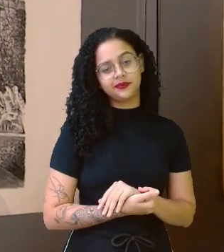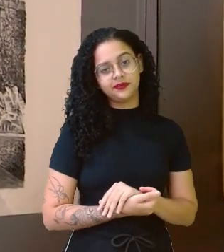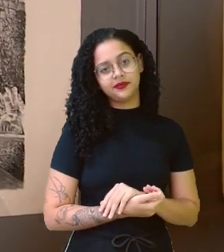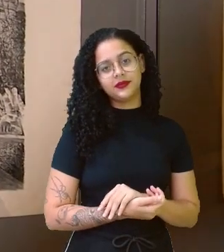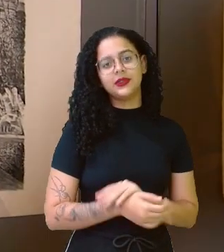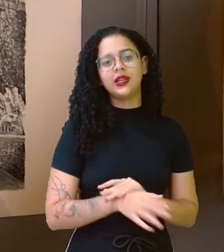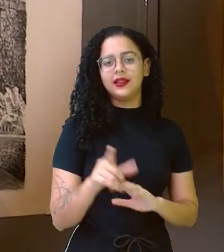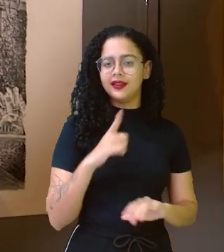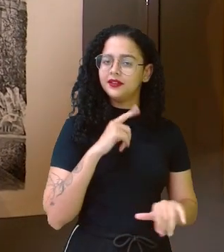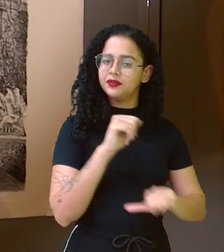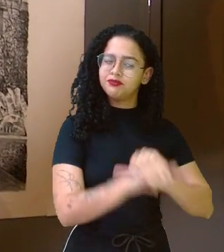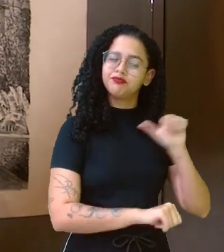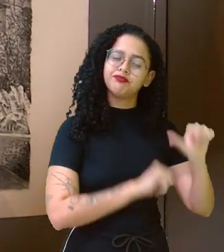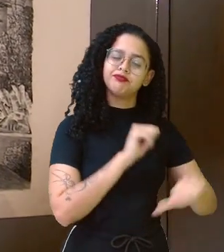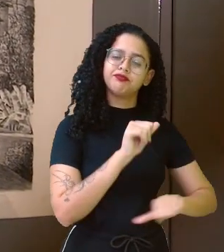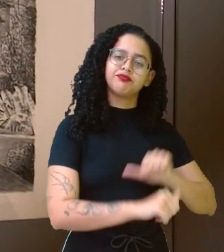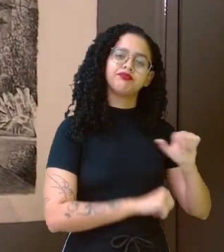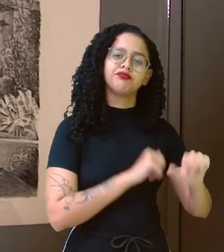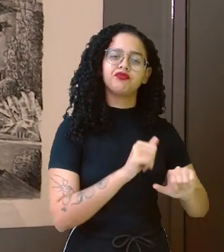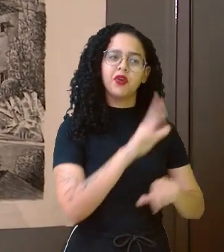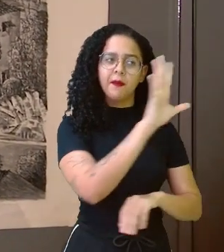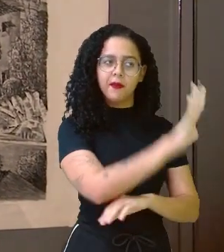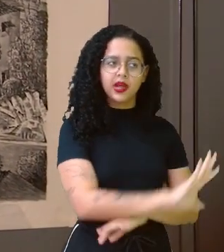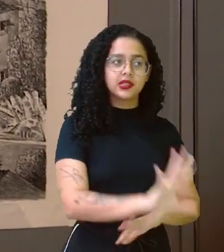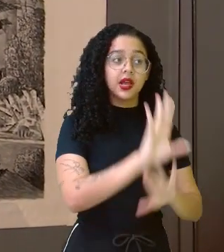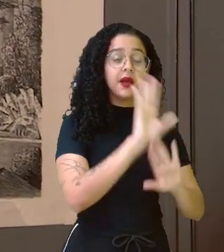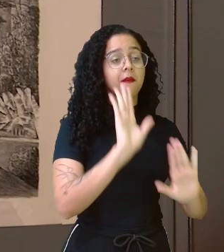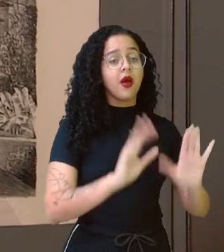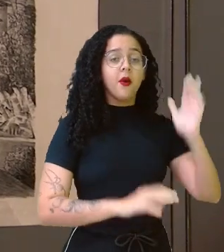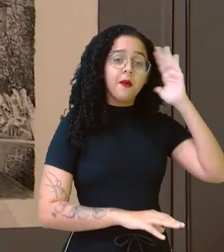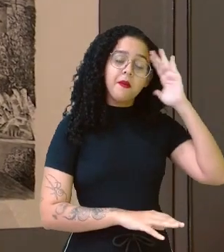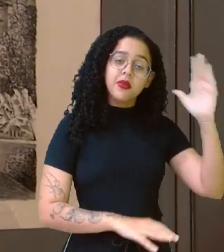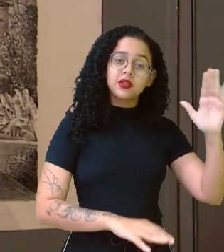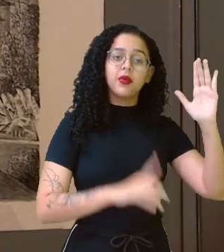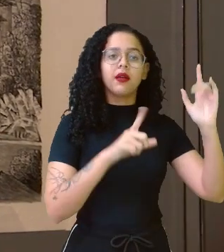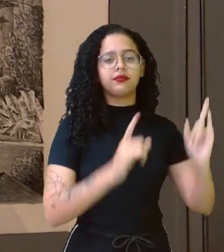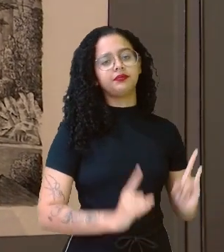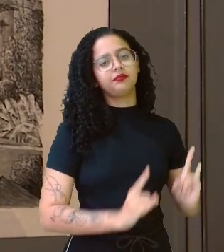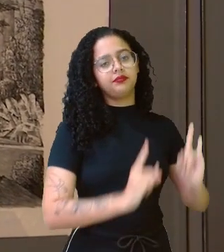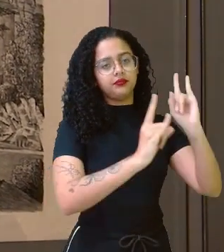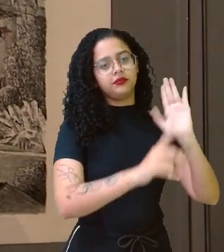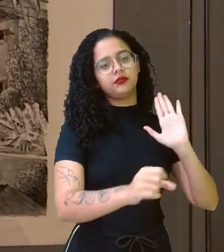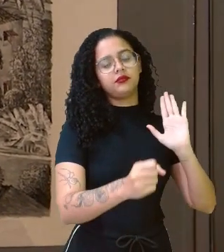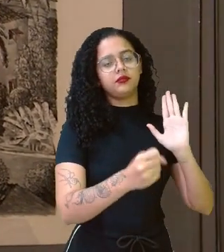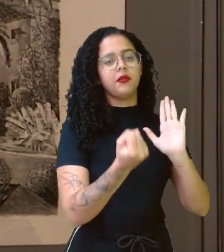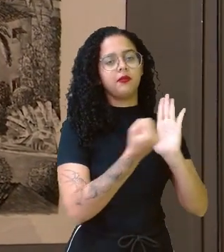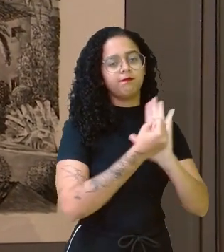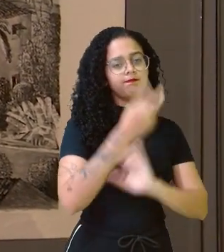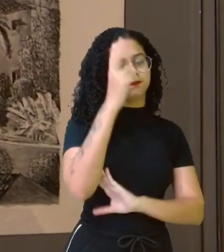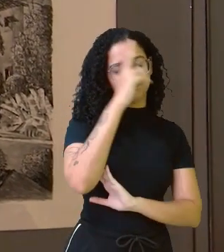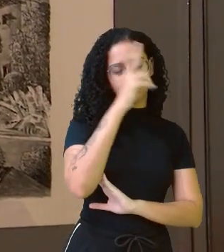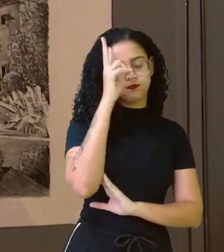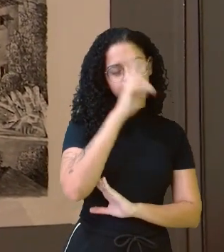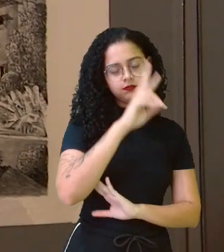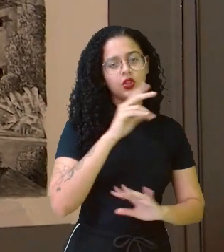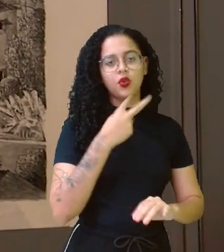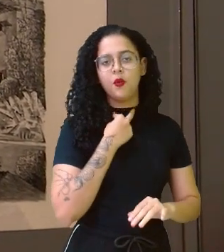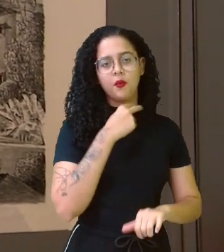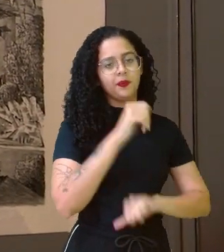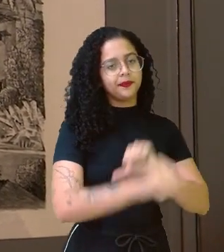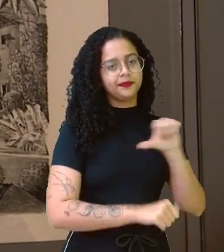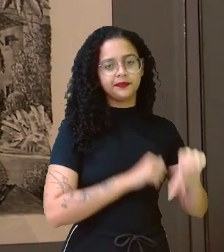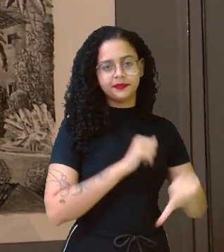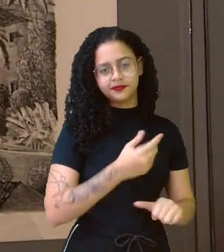houve uma mudança dessa paisagem, mas o principal, que são os prédios históricos, esses não podem ser modificados, Isso. eles